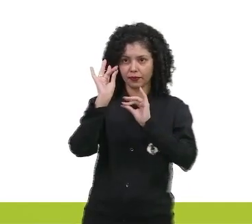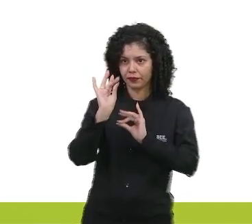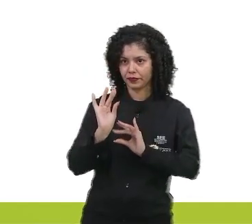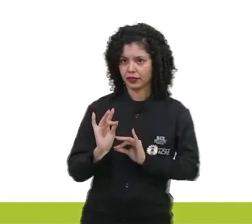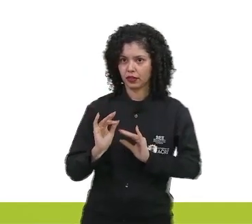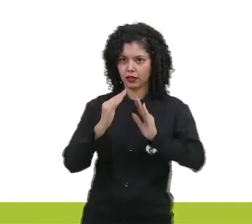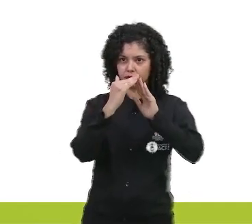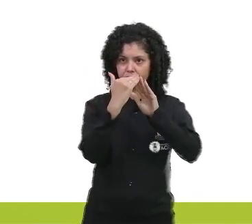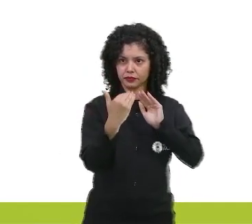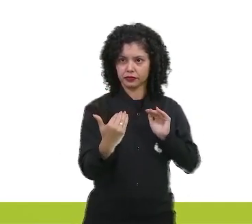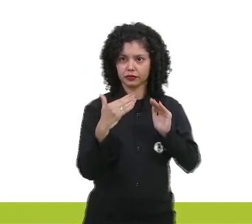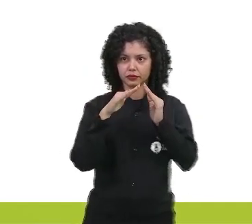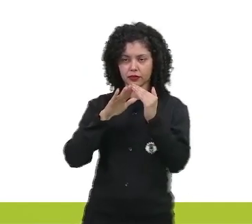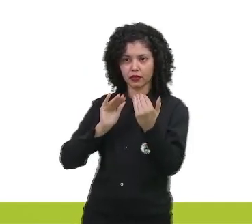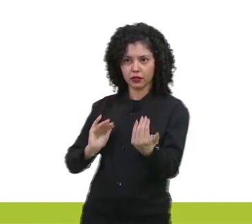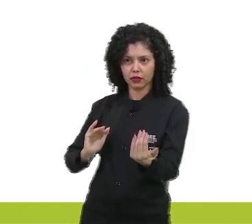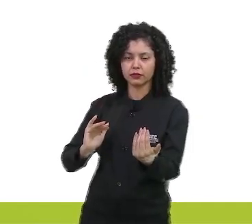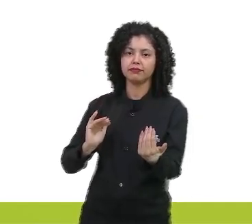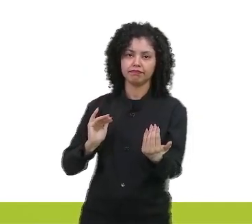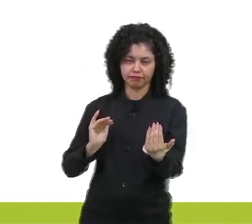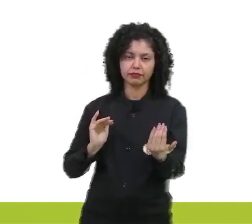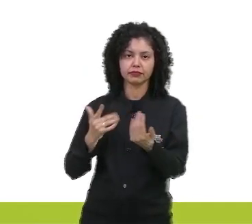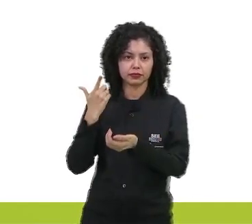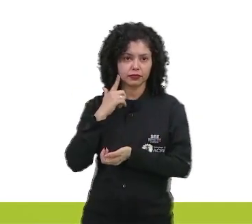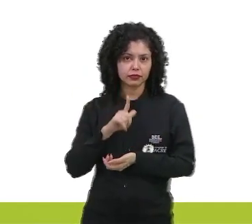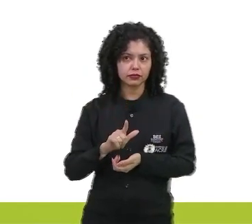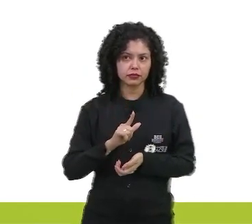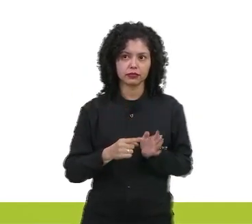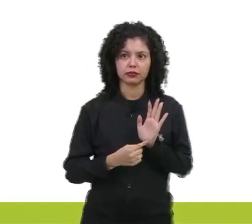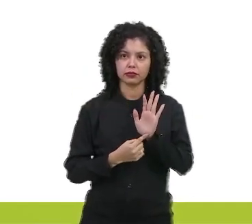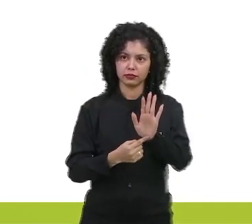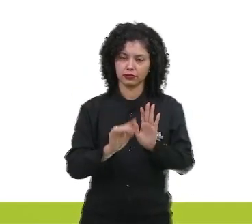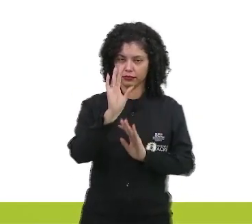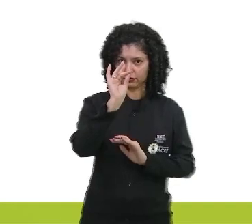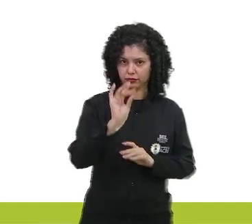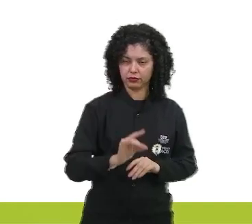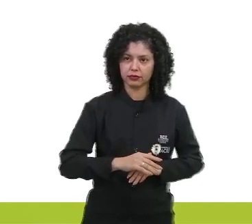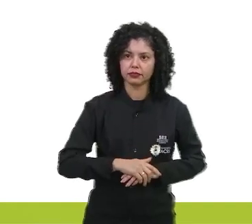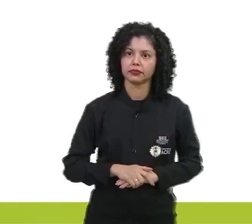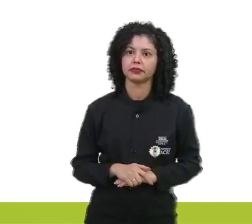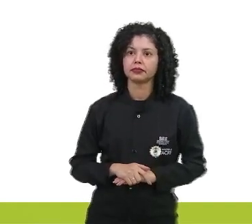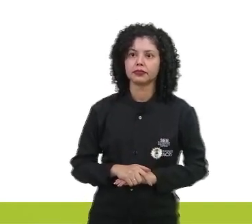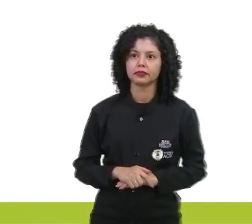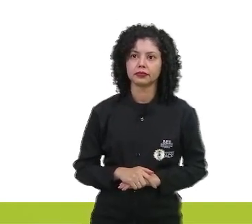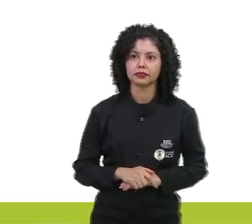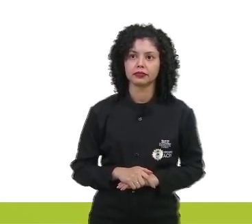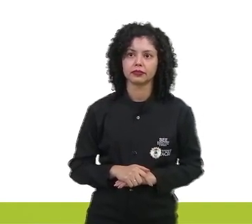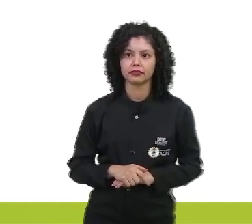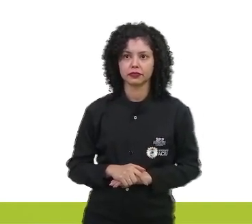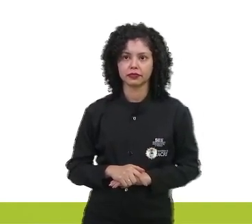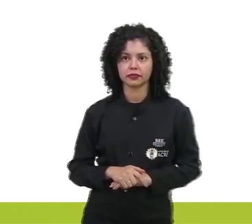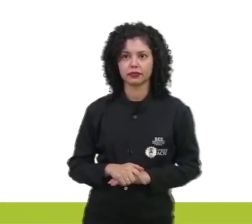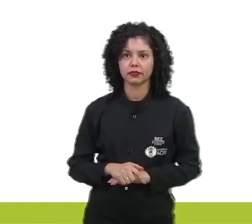o telhado ali onde ele conseguiu esse feito, certo?